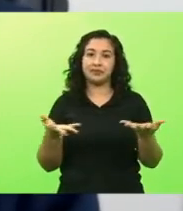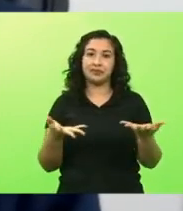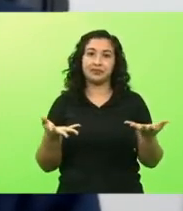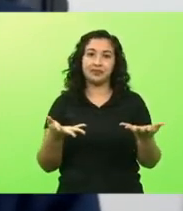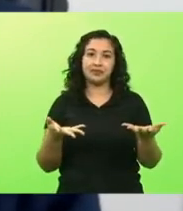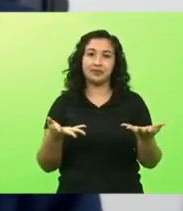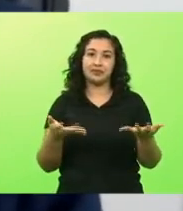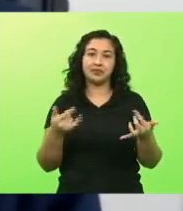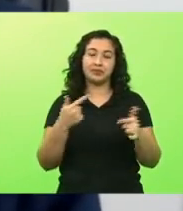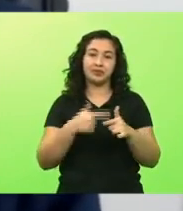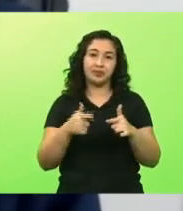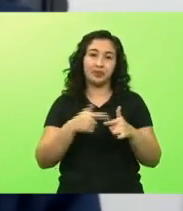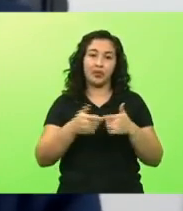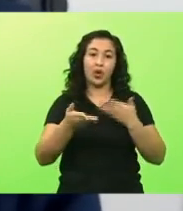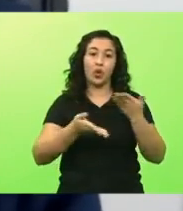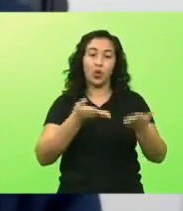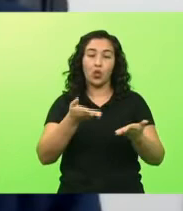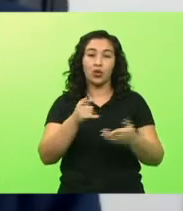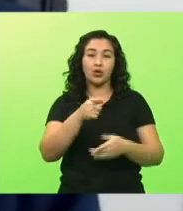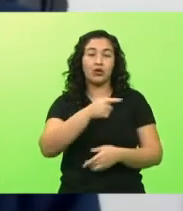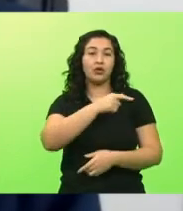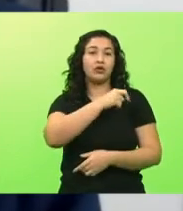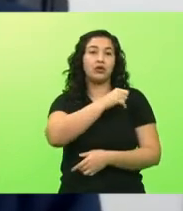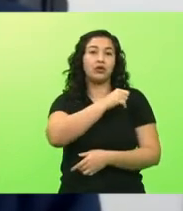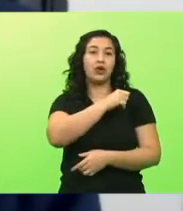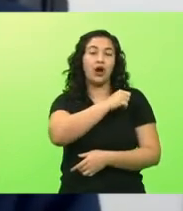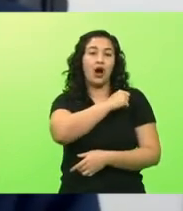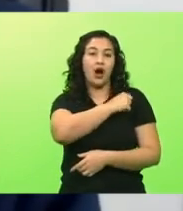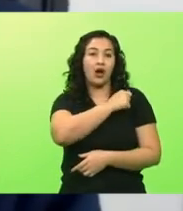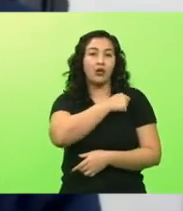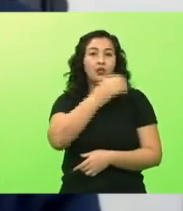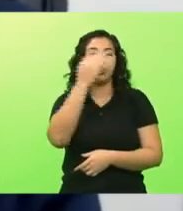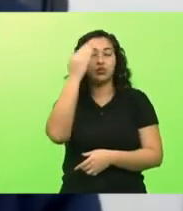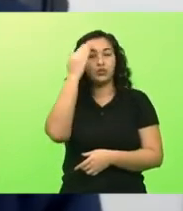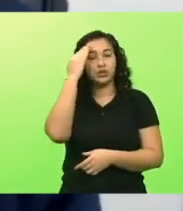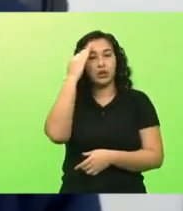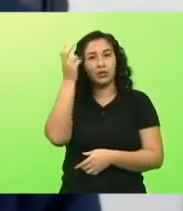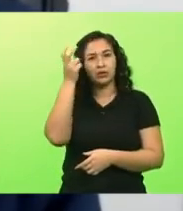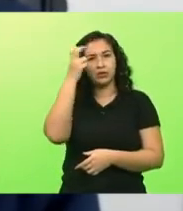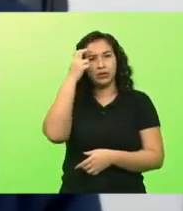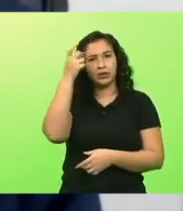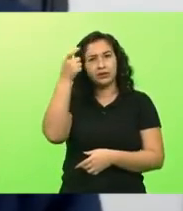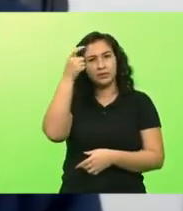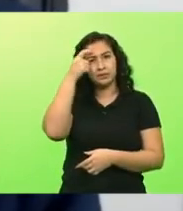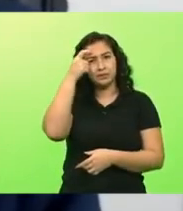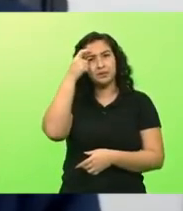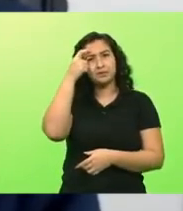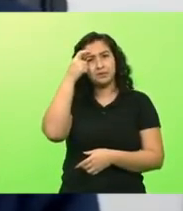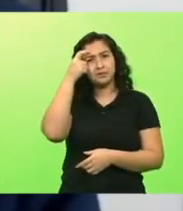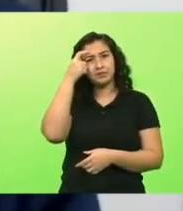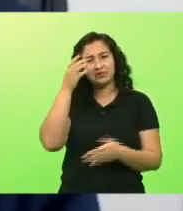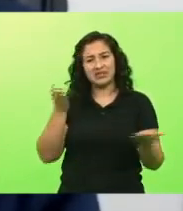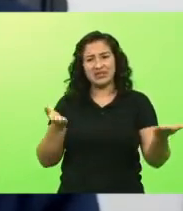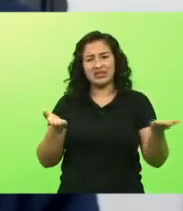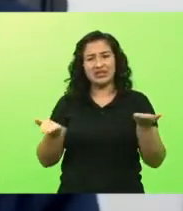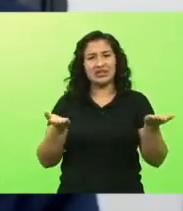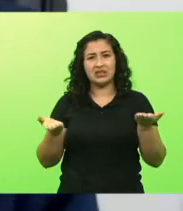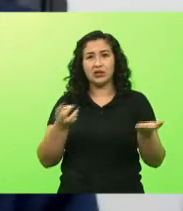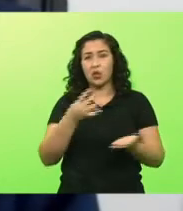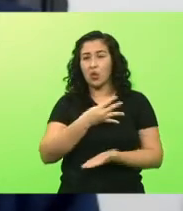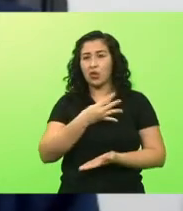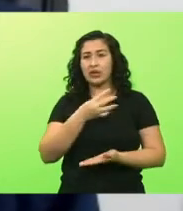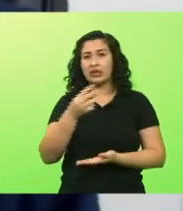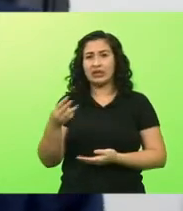nossos alunos, do saber, do conhecimento e não de licitação de 43 milhões